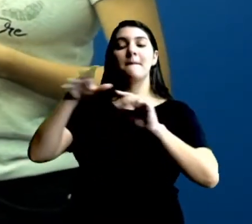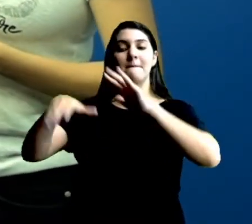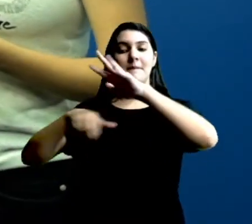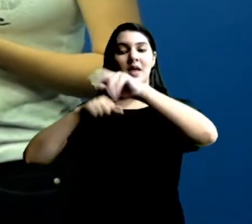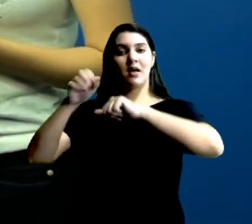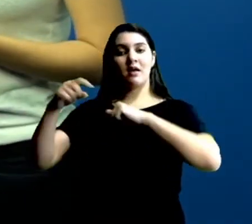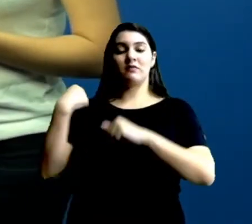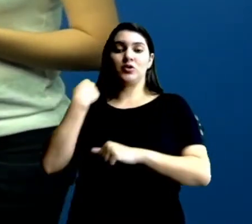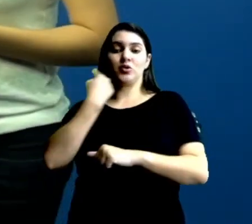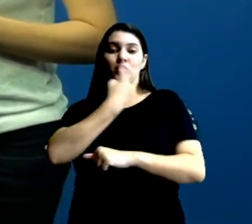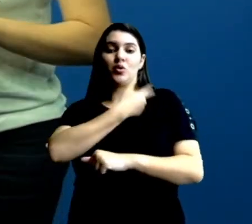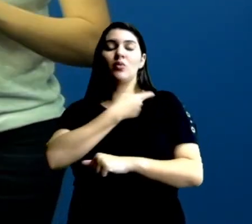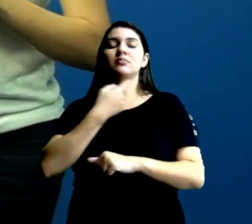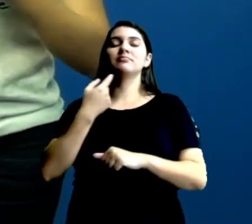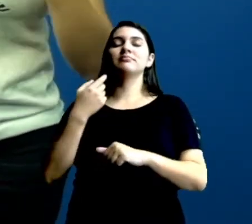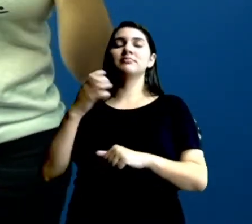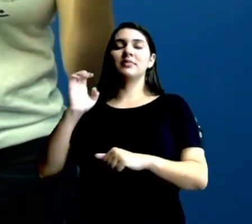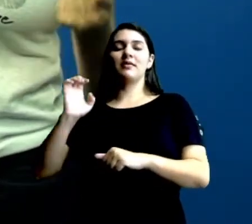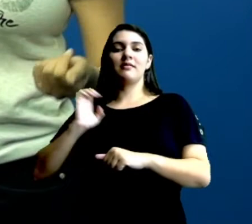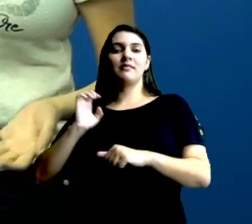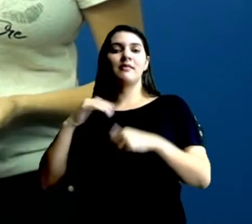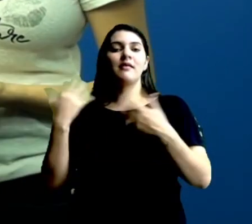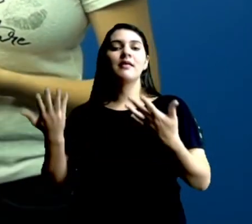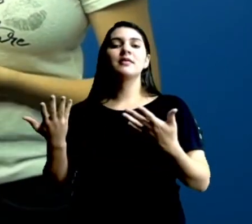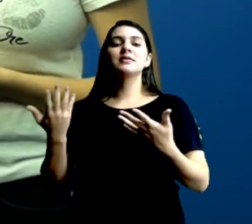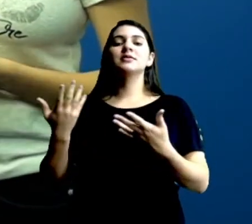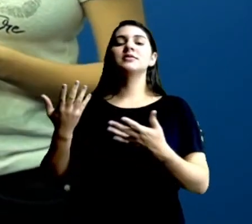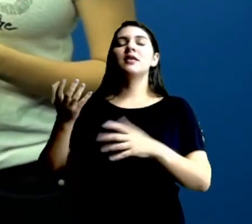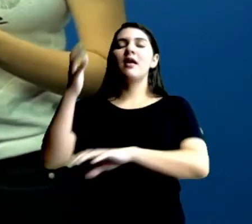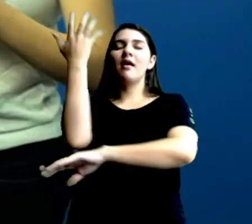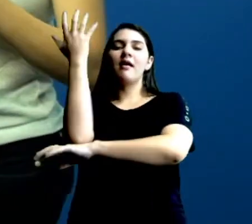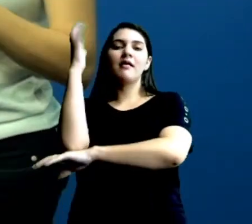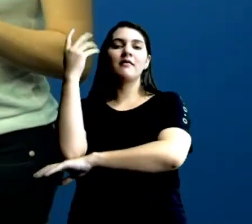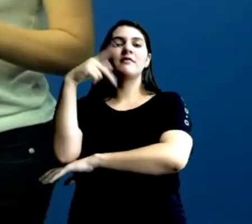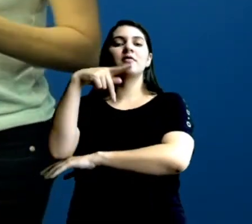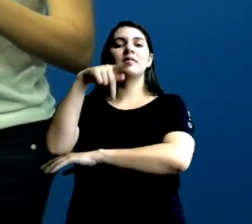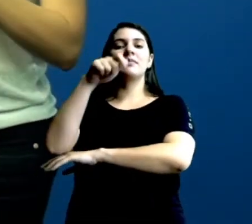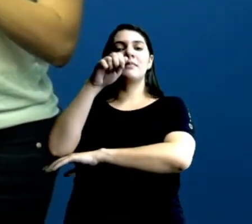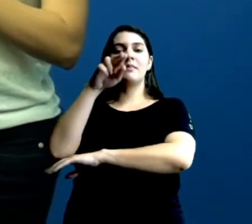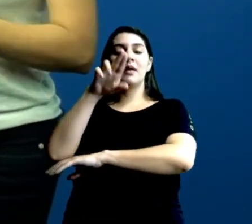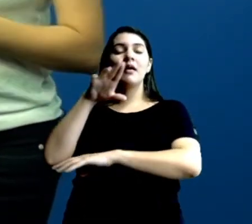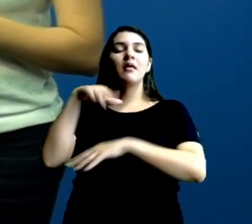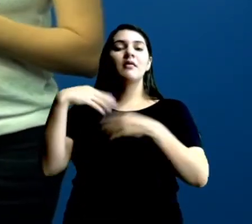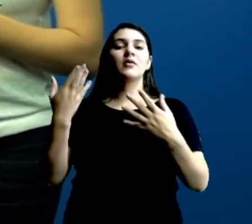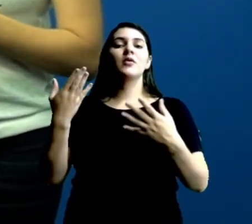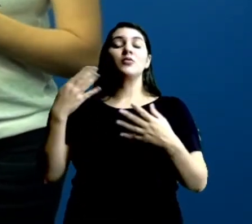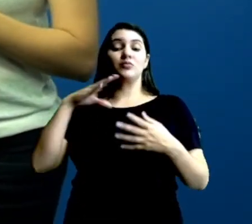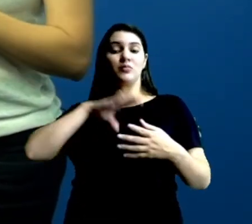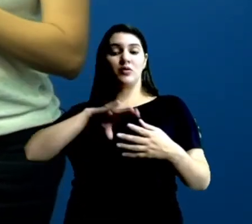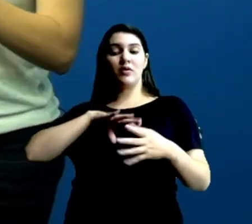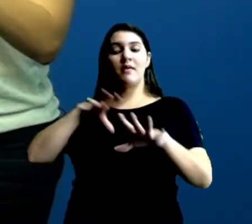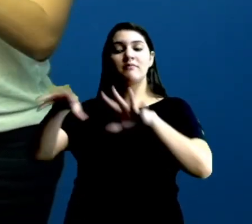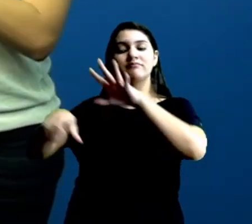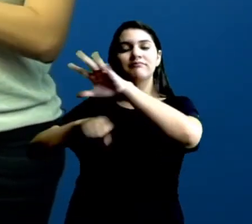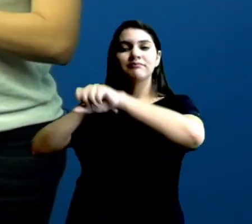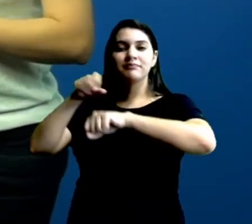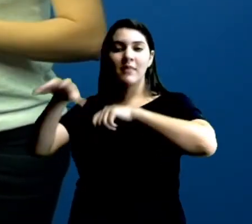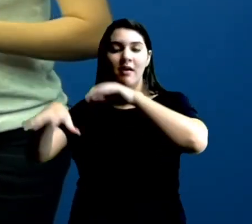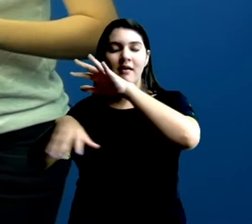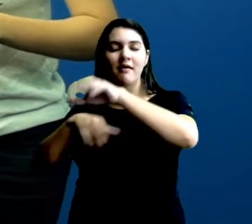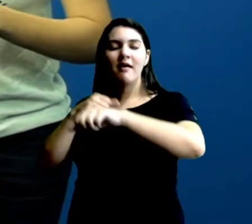né? O nosso pau-brasil, os nossos minerais, e os portugueses pegavam esse